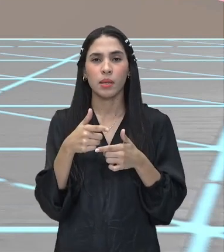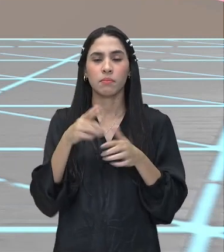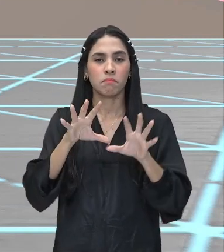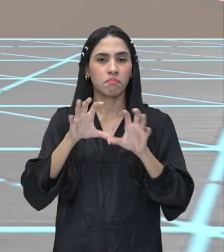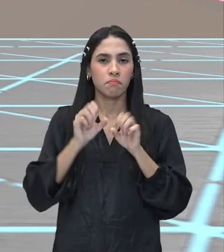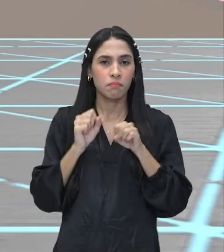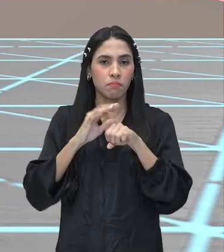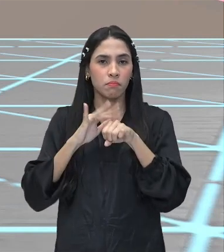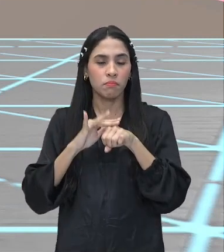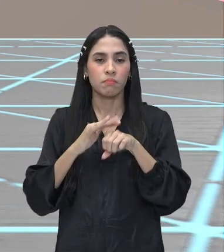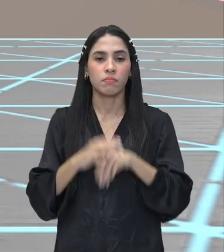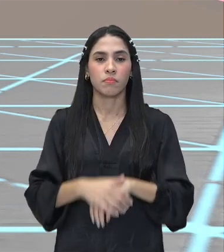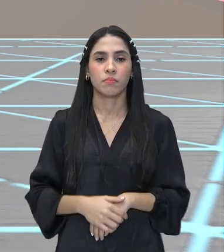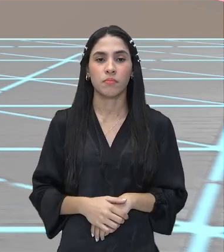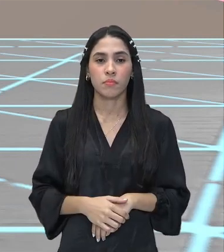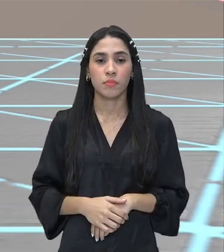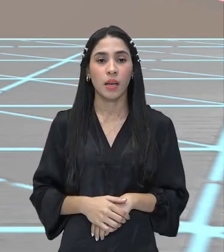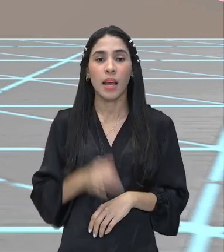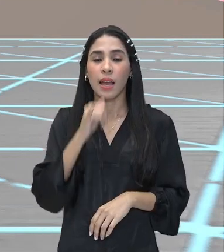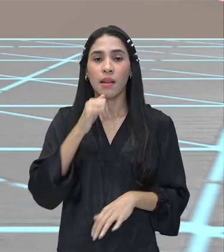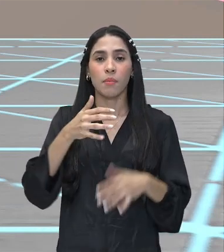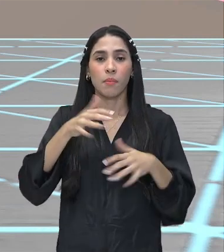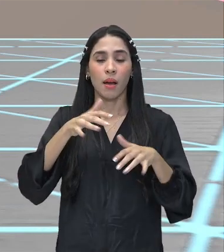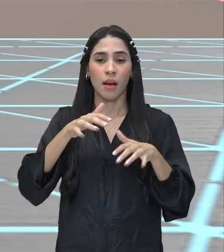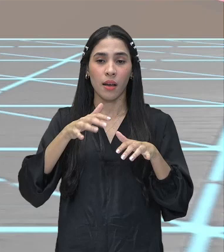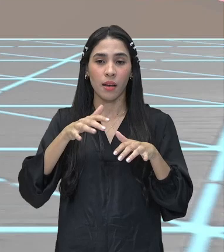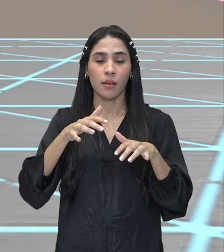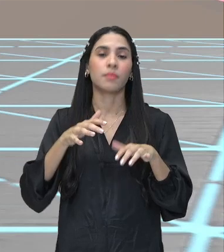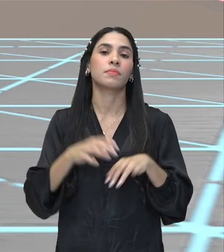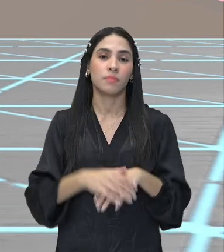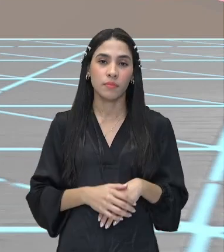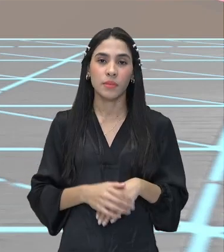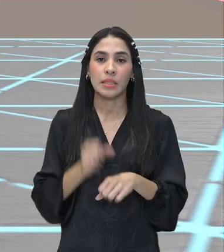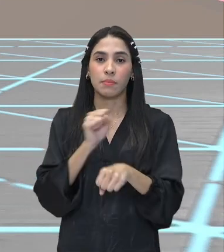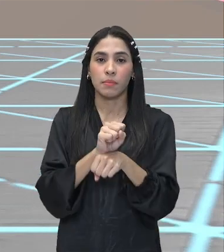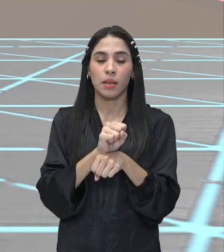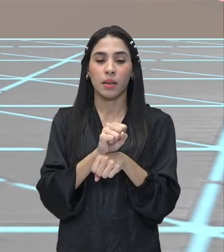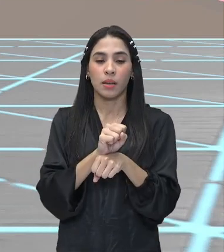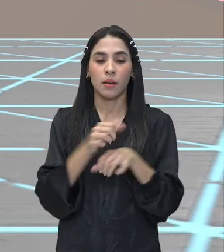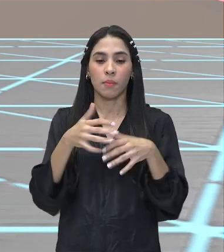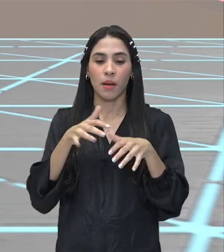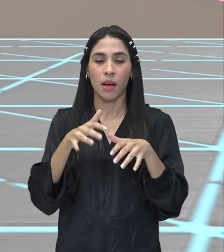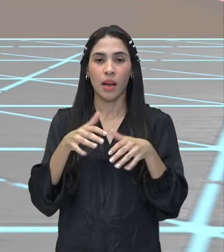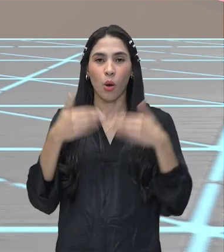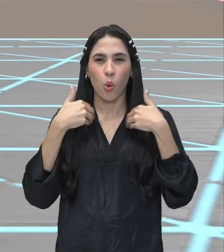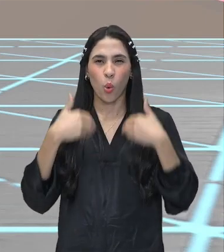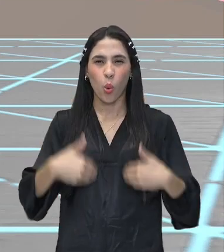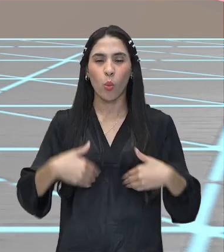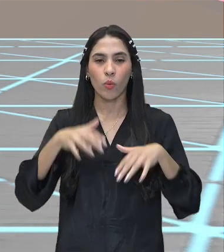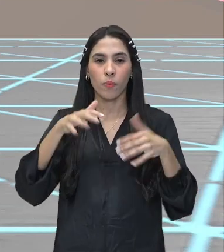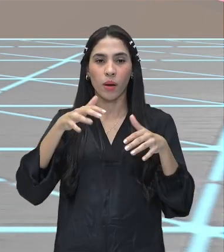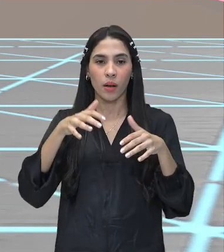Parkinson pode sentir? Né, um tremor involuntário em repouso, né,